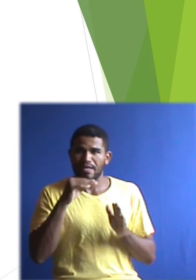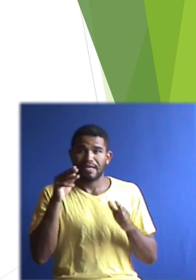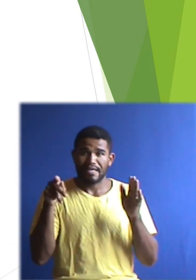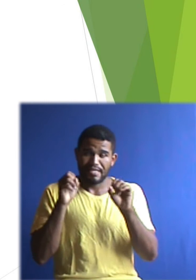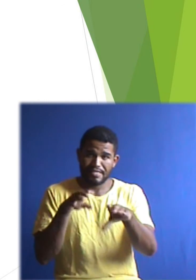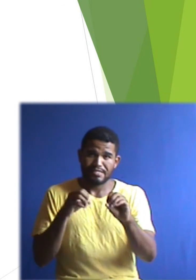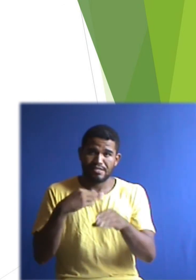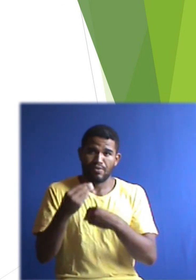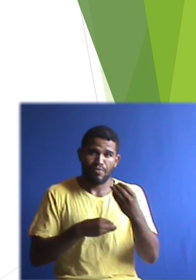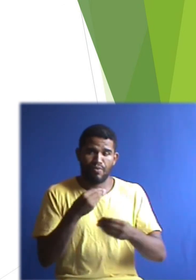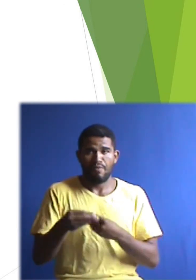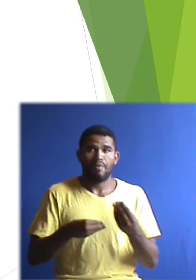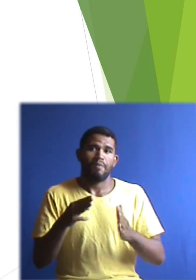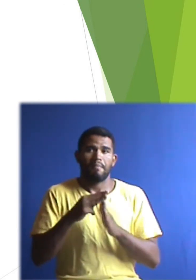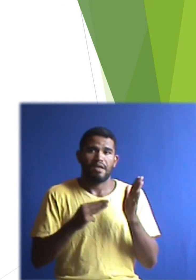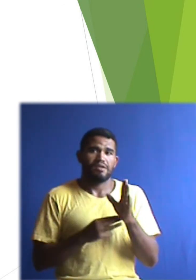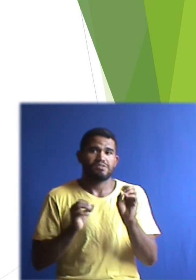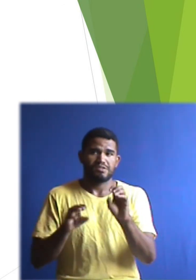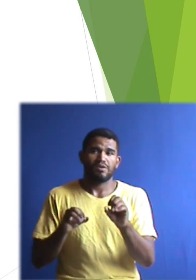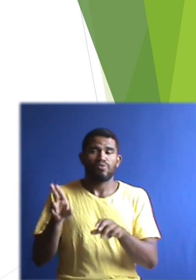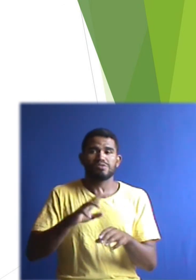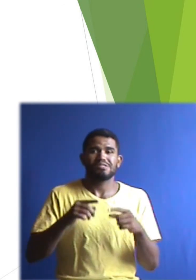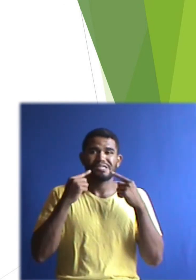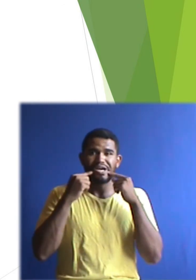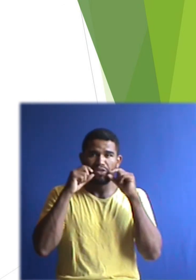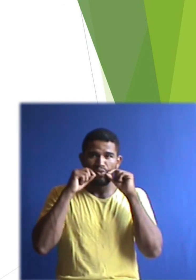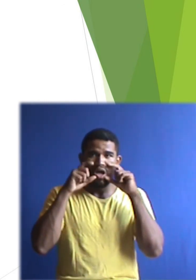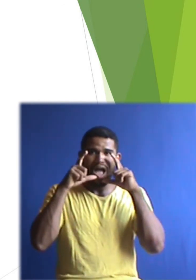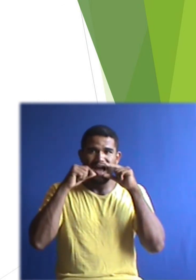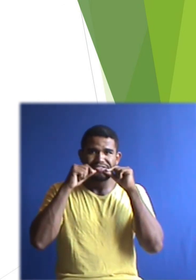metodologia, ensina esse método de ensino baseado na articulação